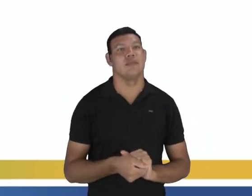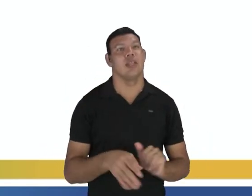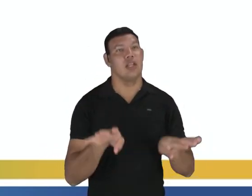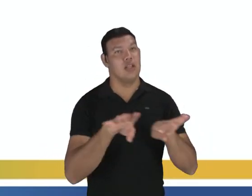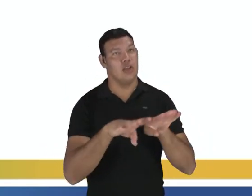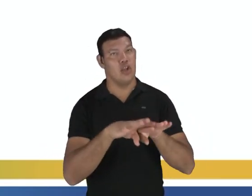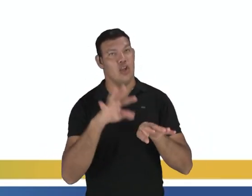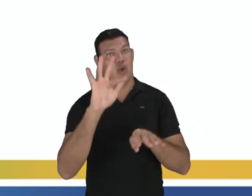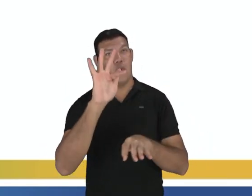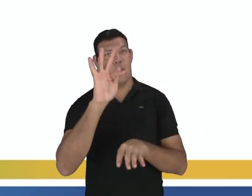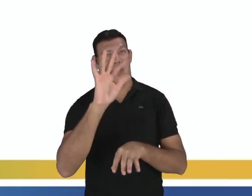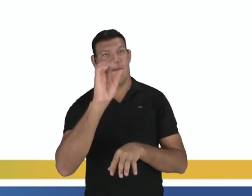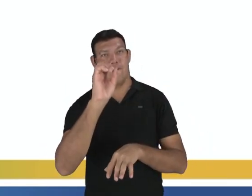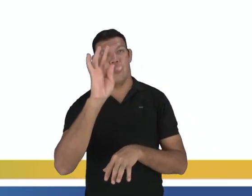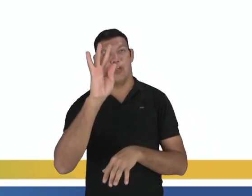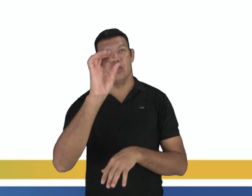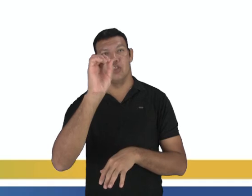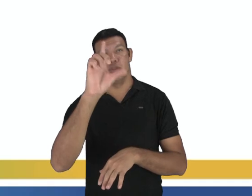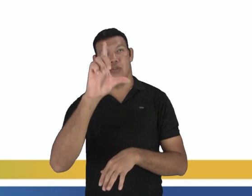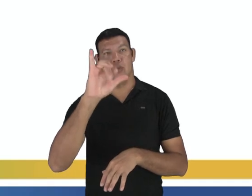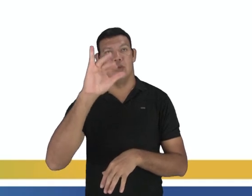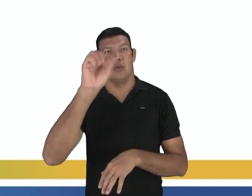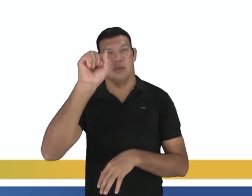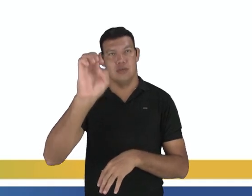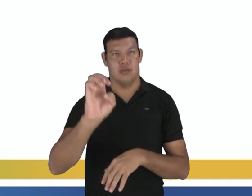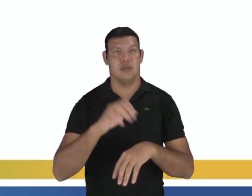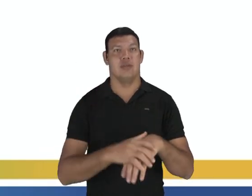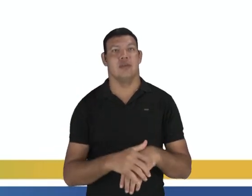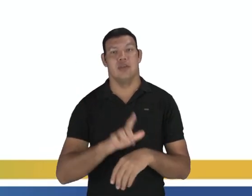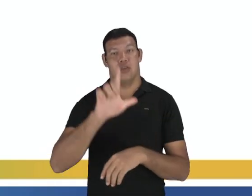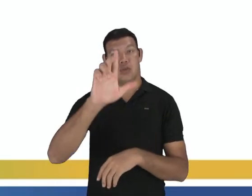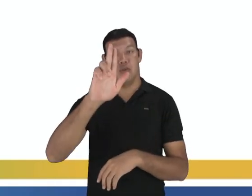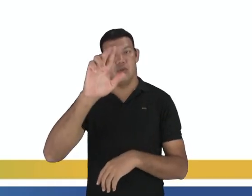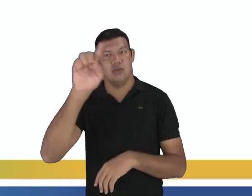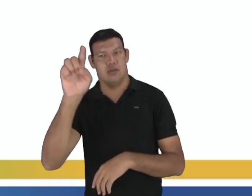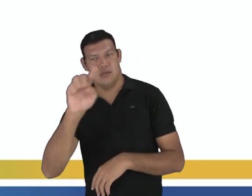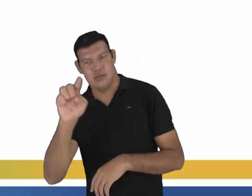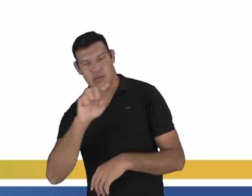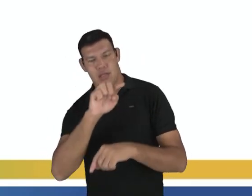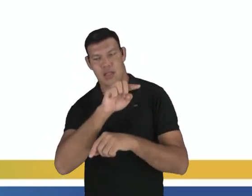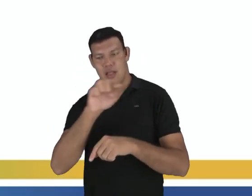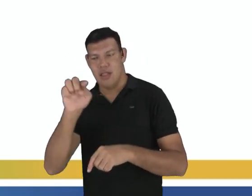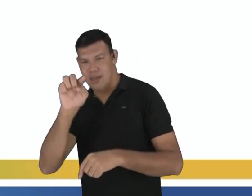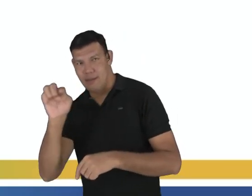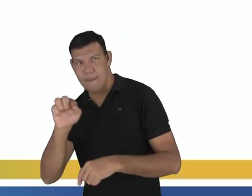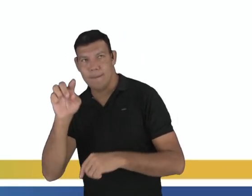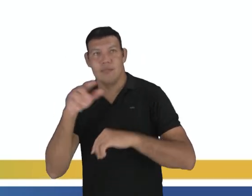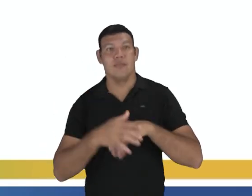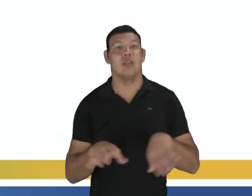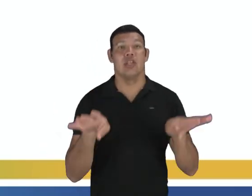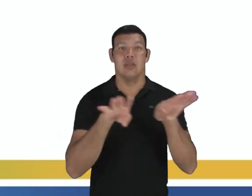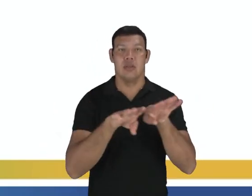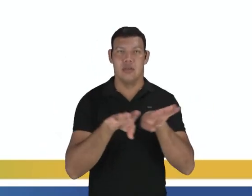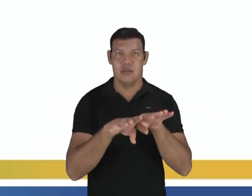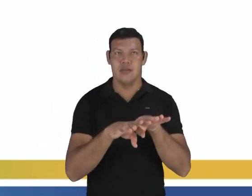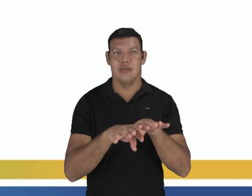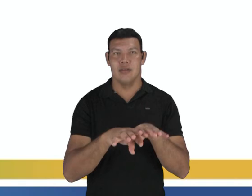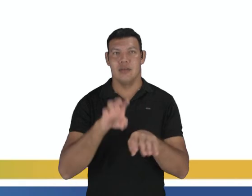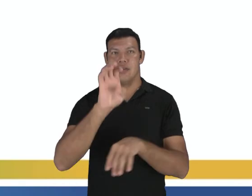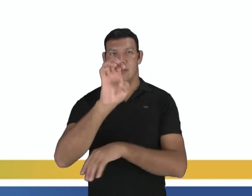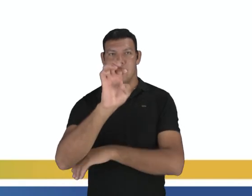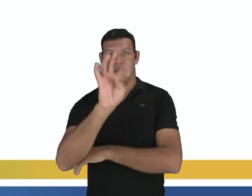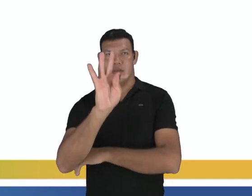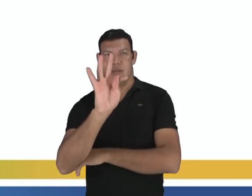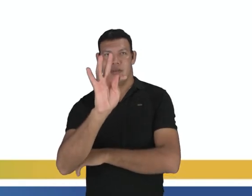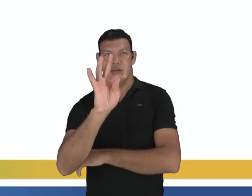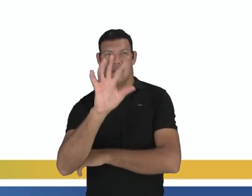aí vai ter o nome luz, que é para representar esse agente, ok? E temos a eletrólise, que aí vai ter o nome